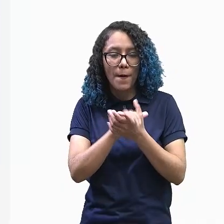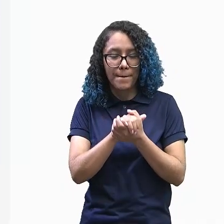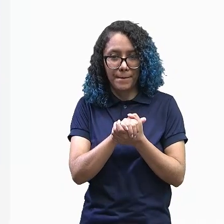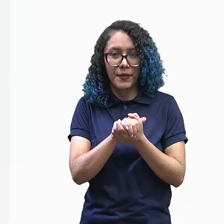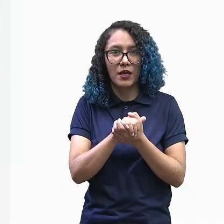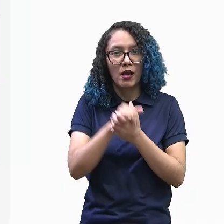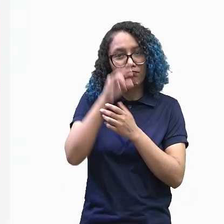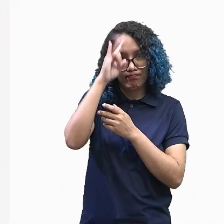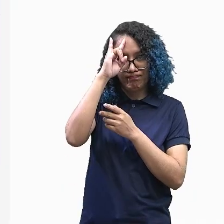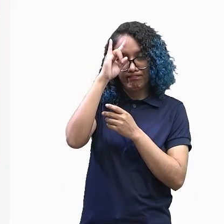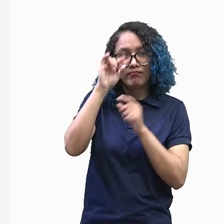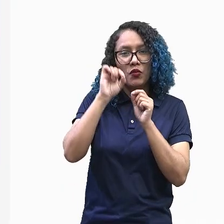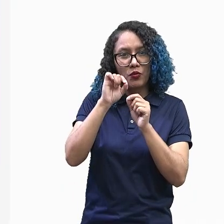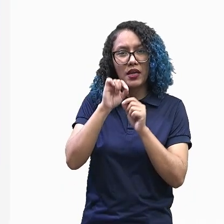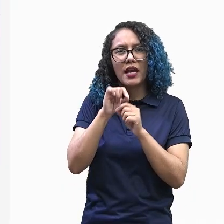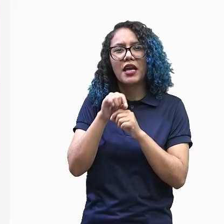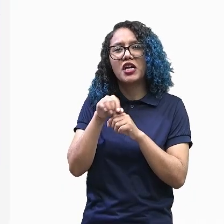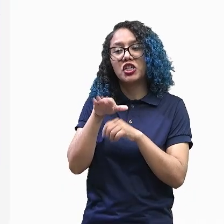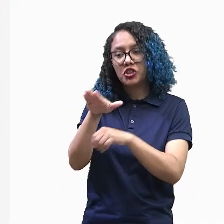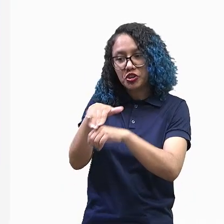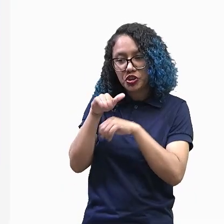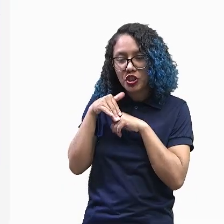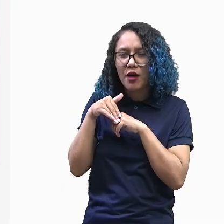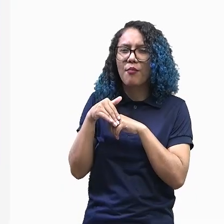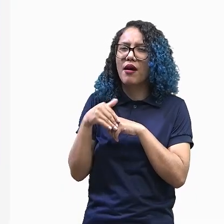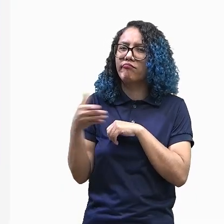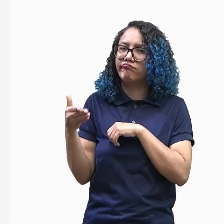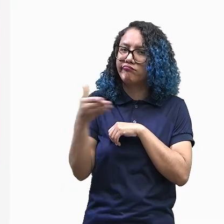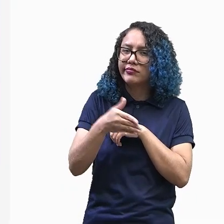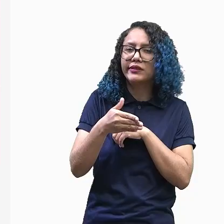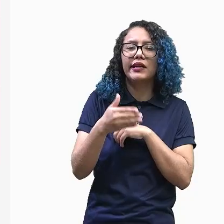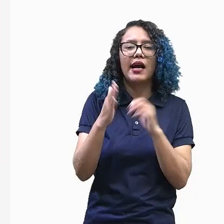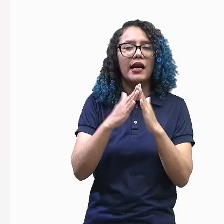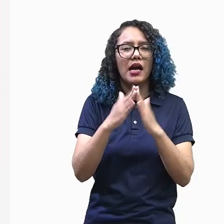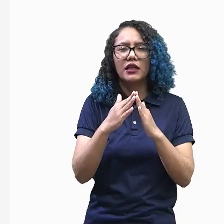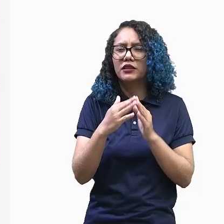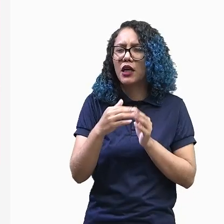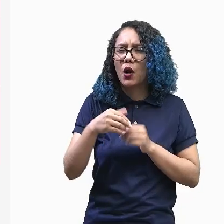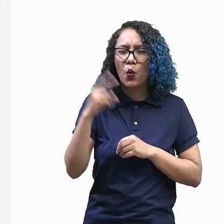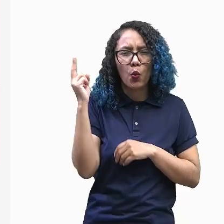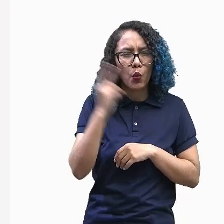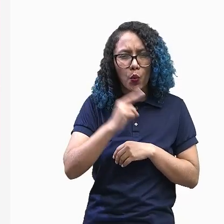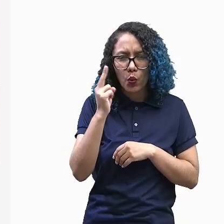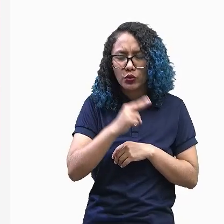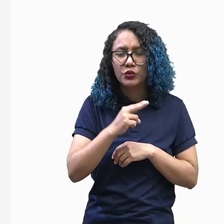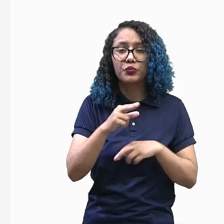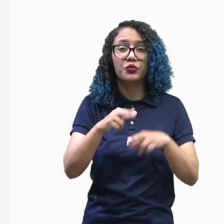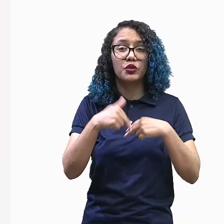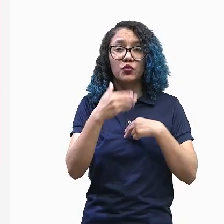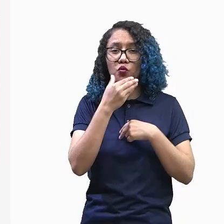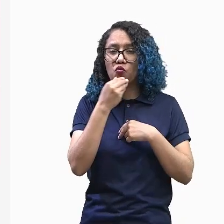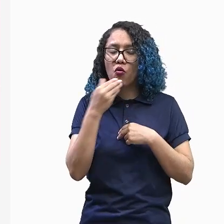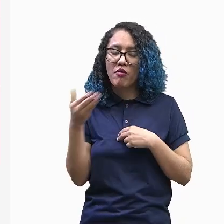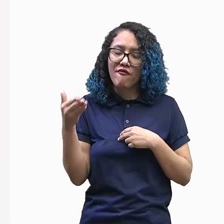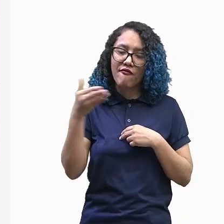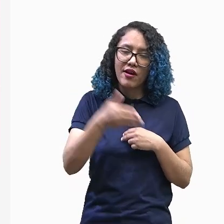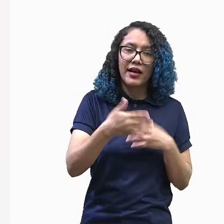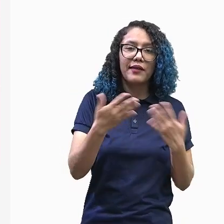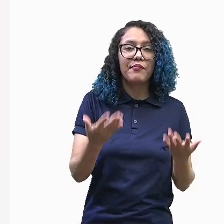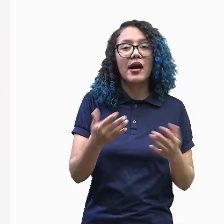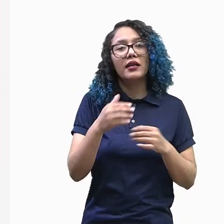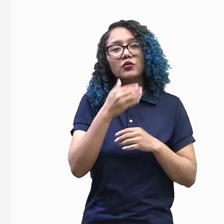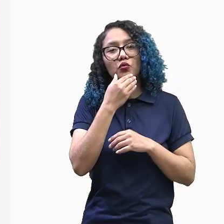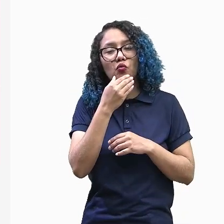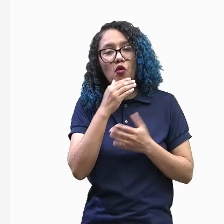com urgência a vir à sua casa. Depois, o Camilo vai até lá e é morto por Vilela. E